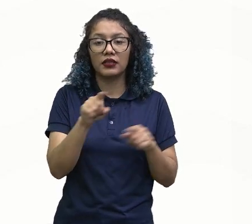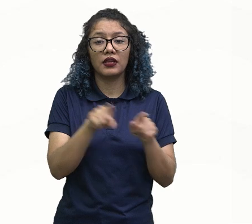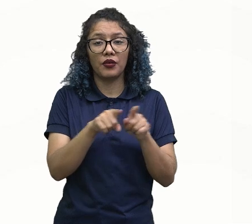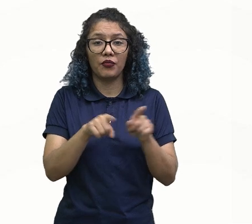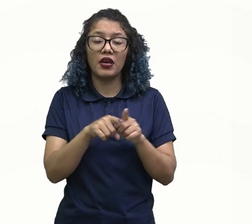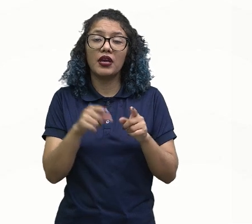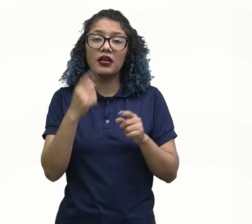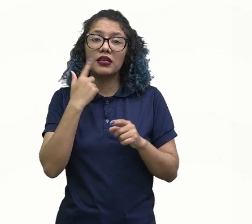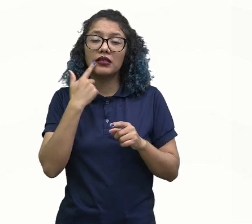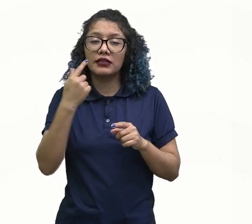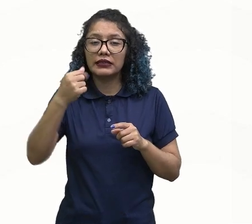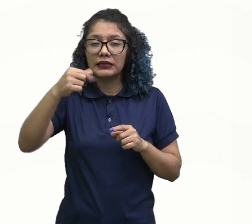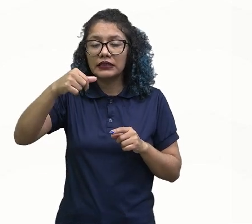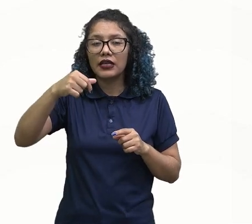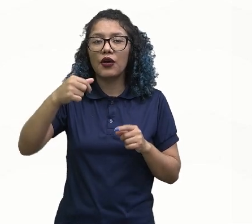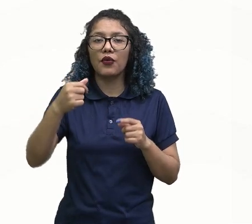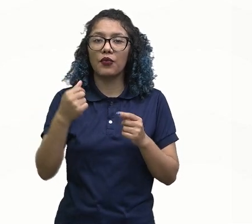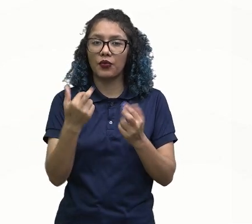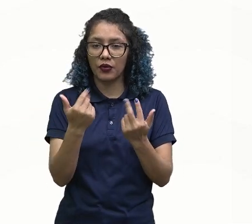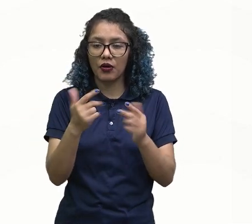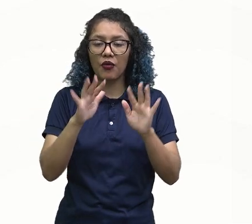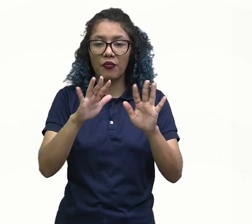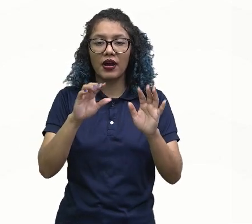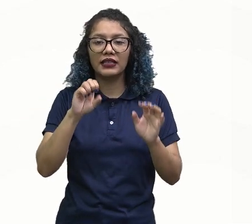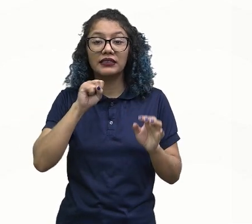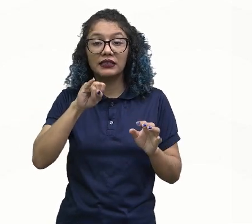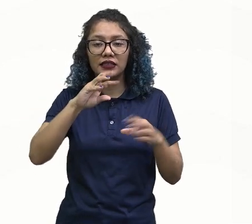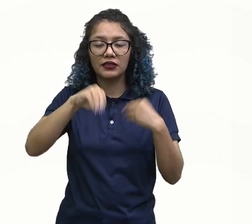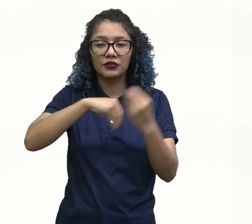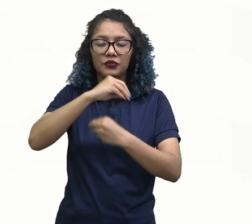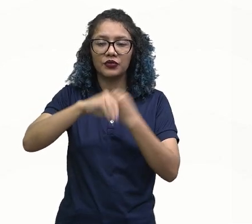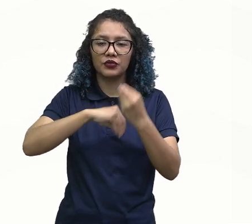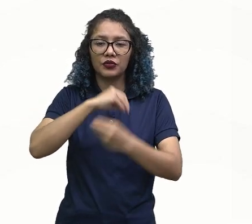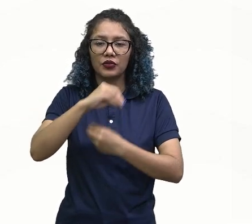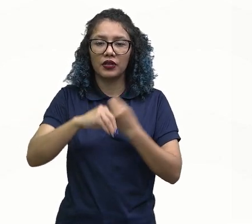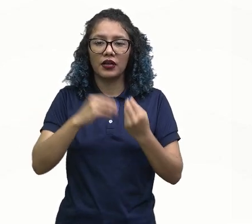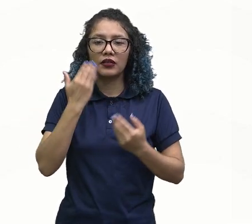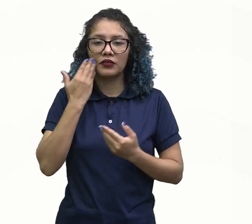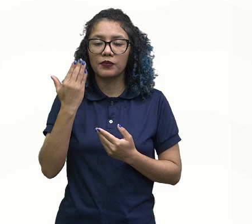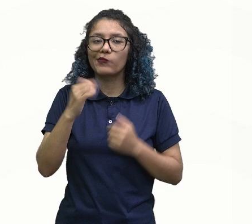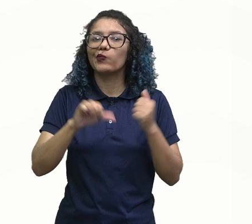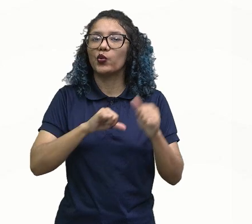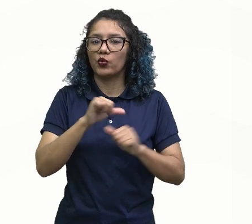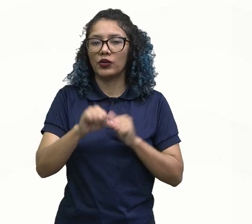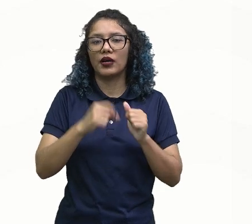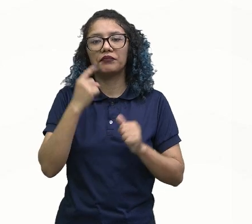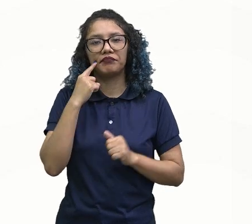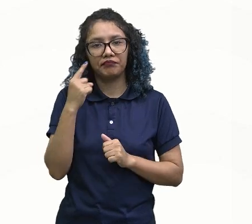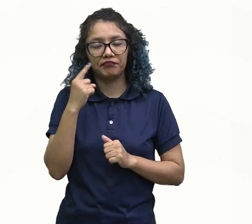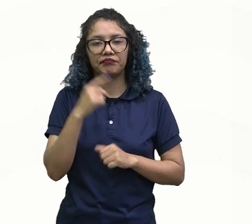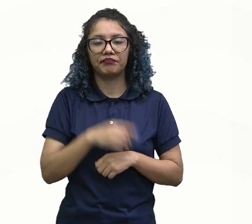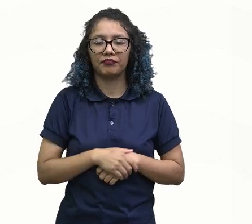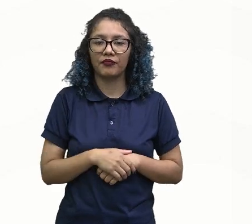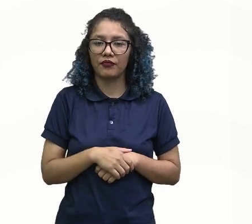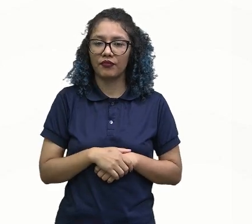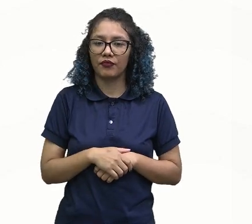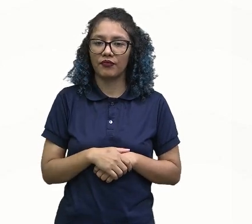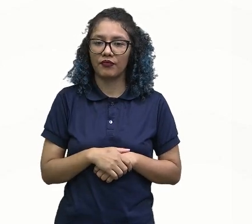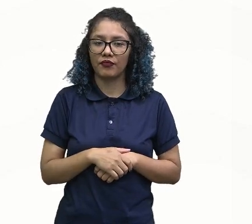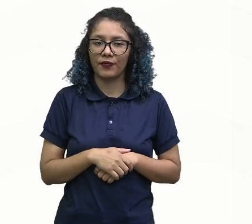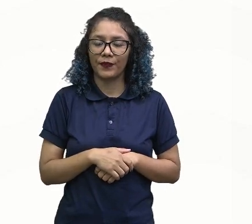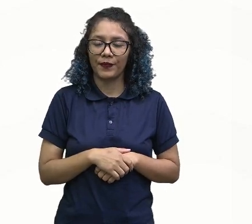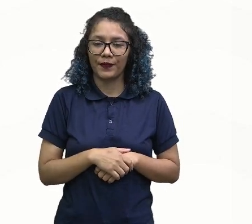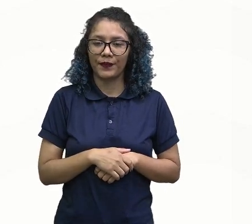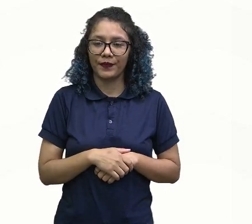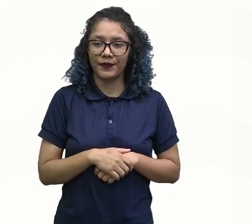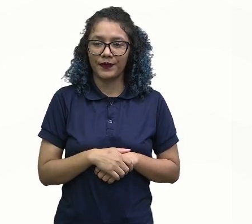dele. Mas quando os dois se juntam, isso aqui é alterado, tá? Isso aqui é